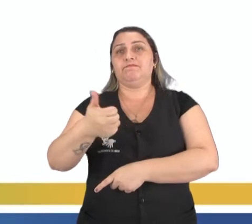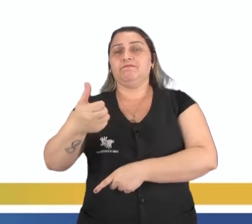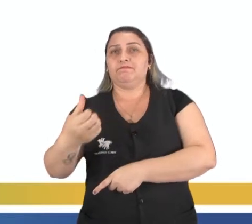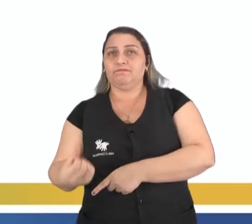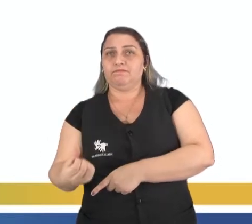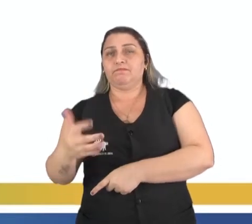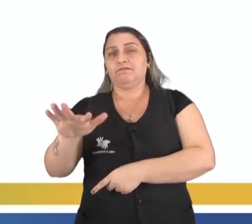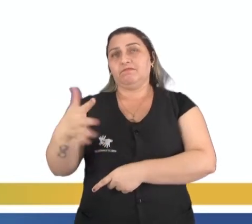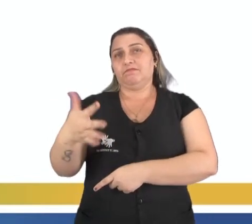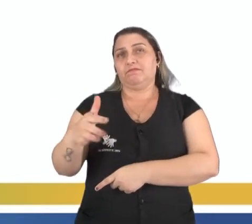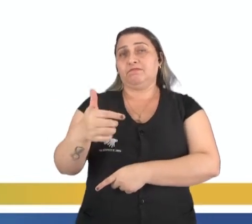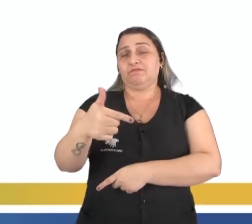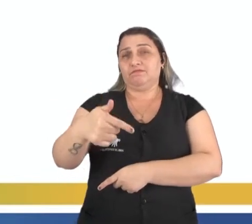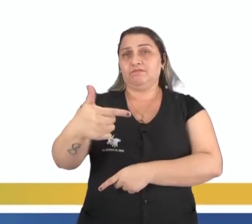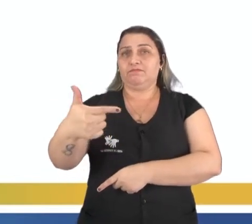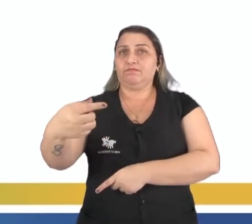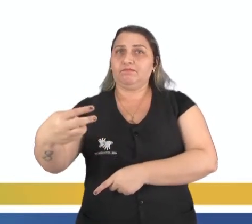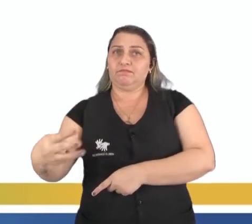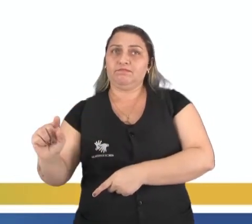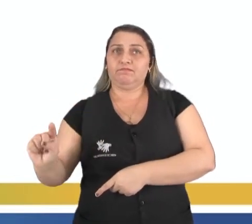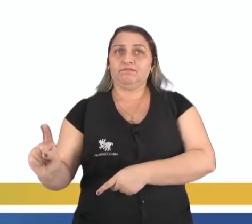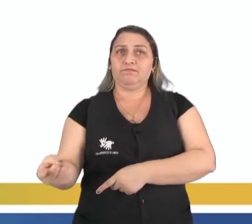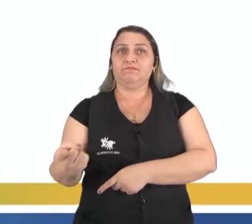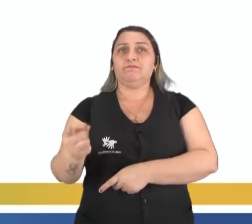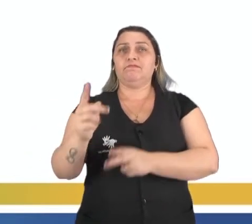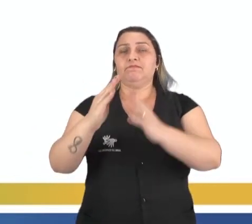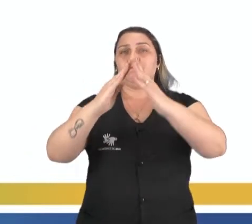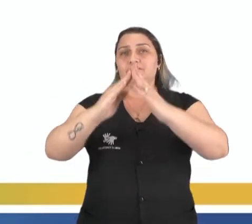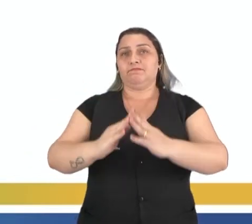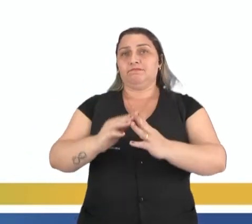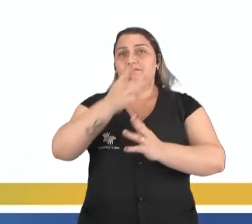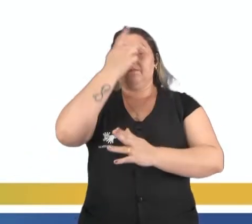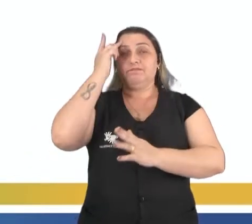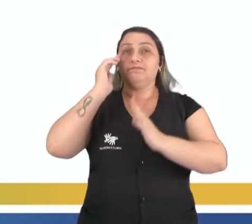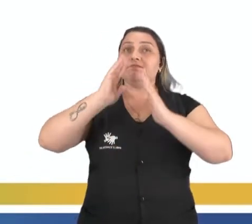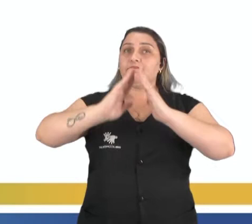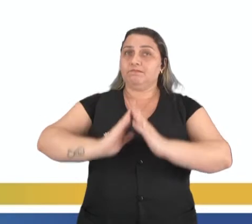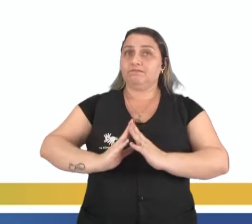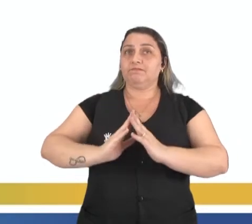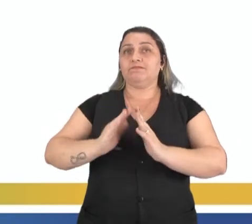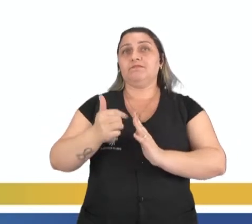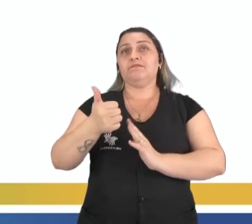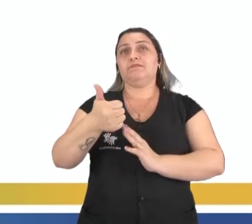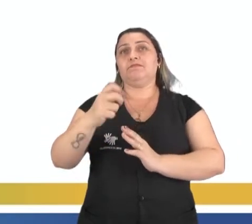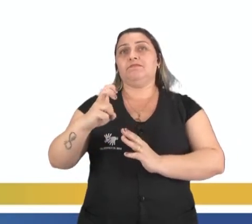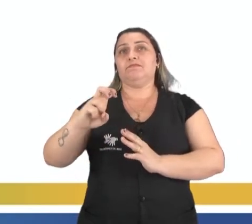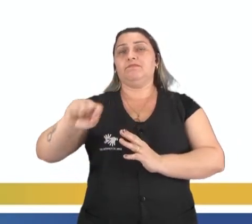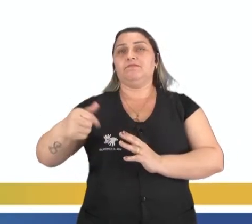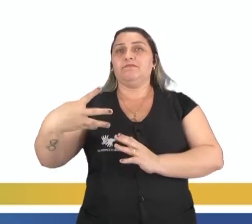eram aproximadamente 723 mil habitantes, o que corresponde a cerca de